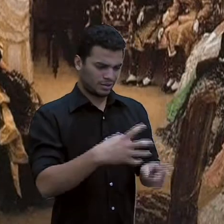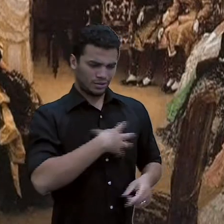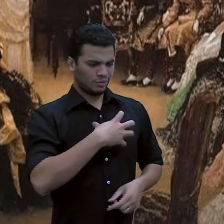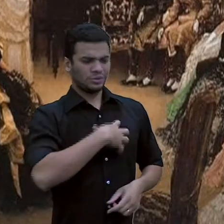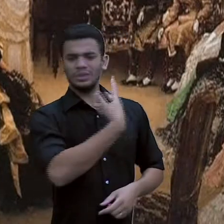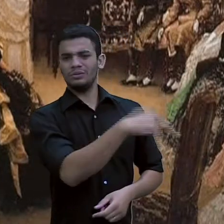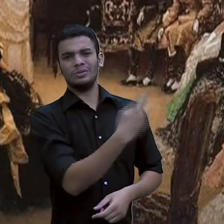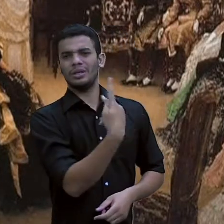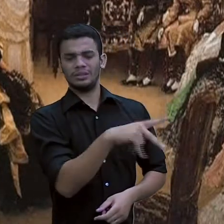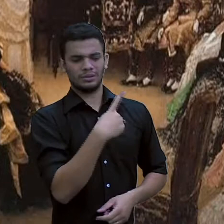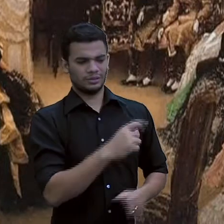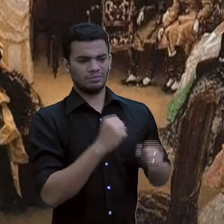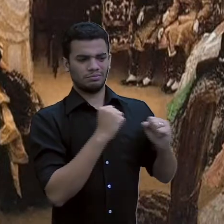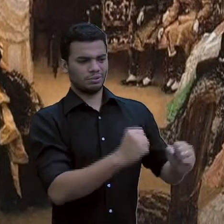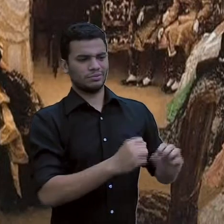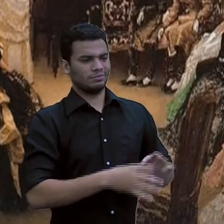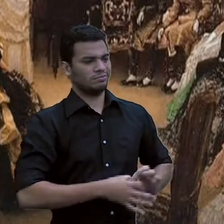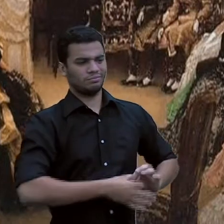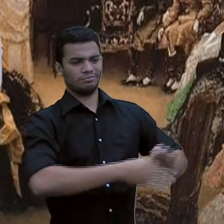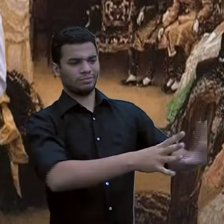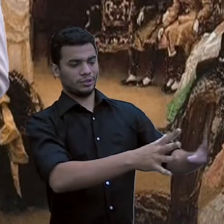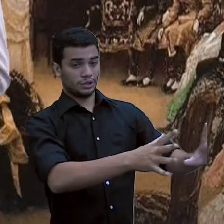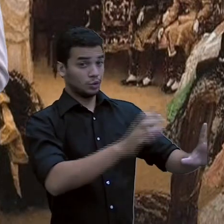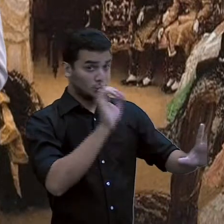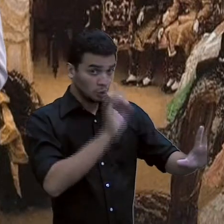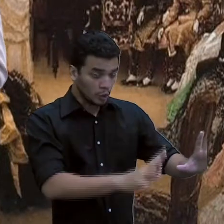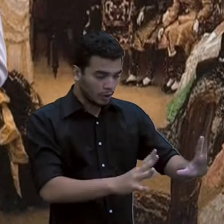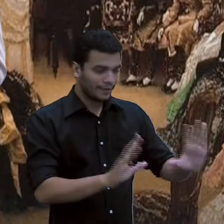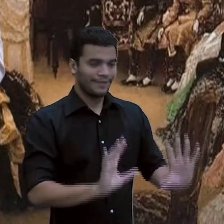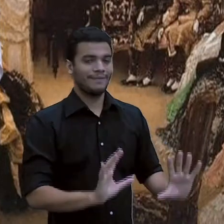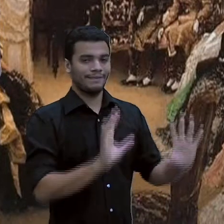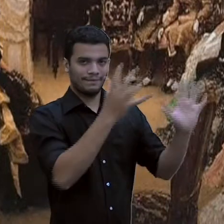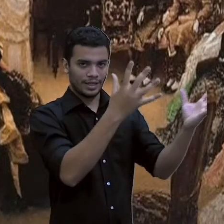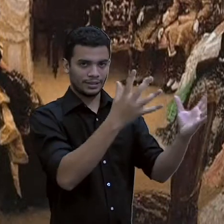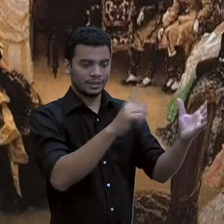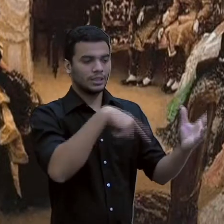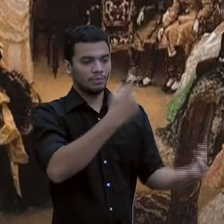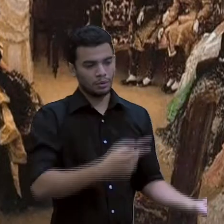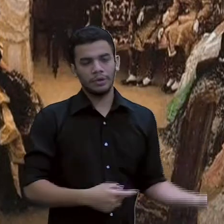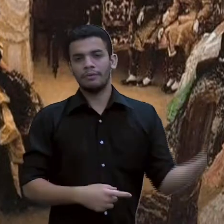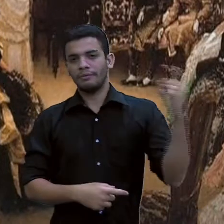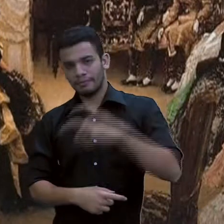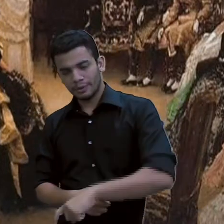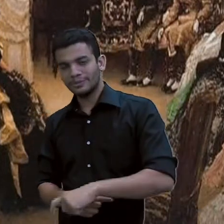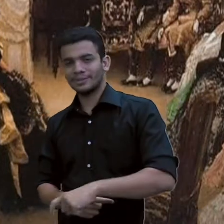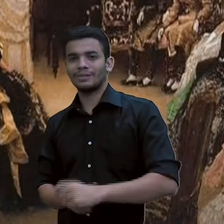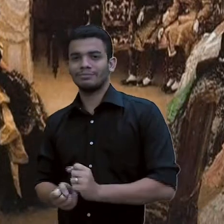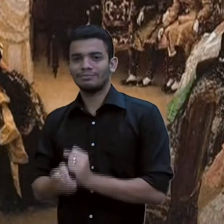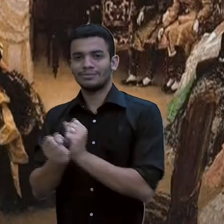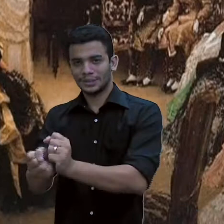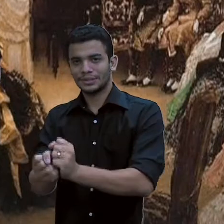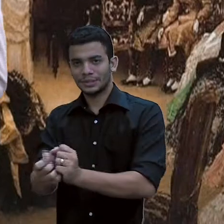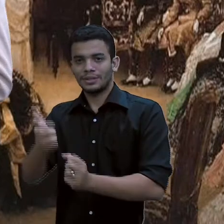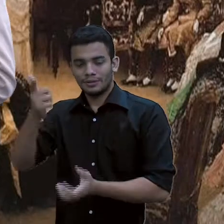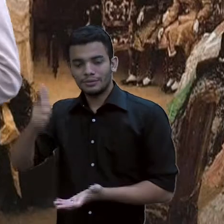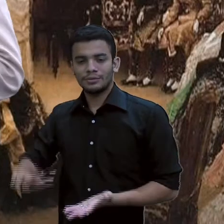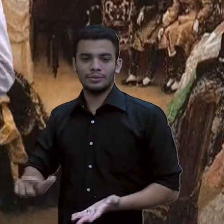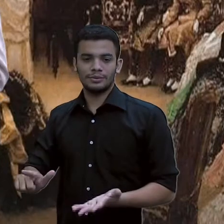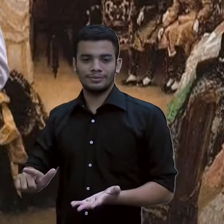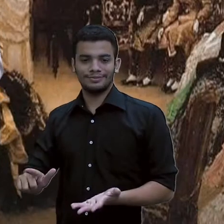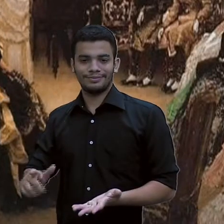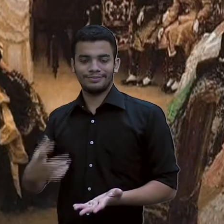de cultuar os seus deuses, como nós estamos vendo aqui nessa imagem. Então, nesse período, nessa festa, eles tinham